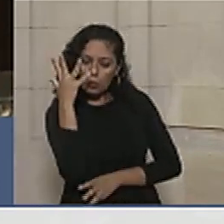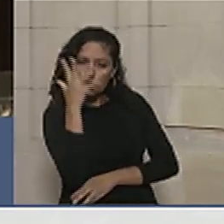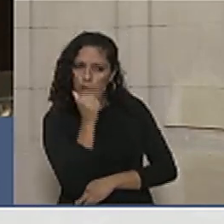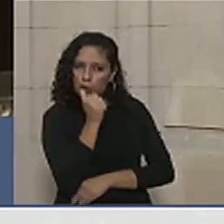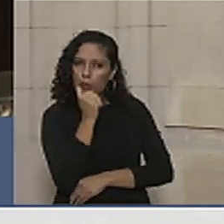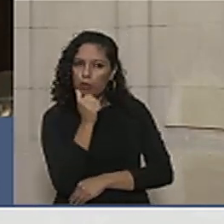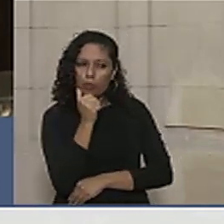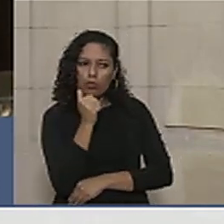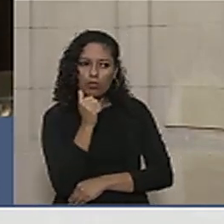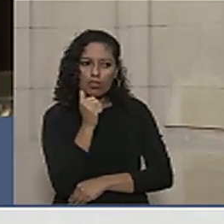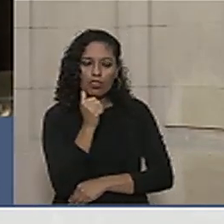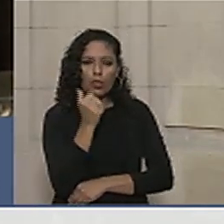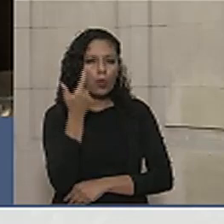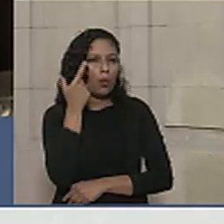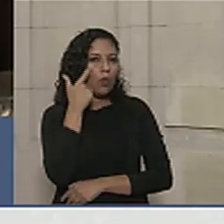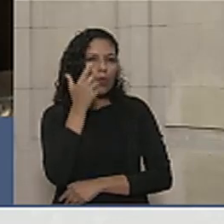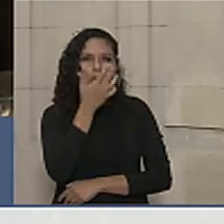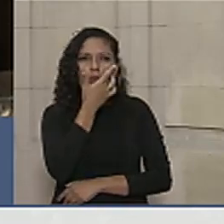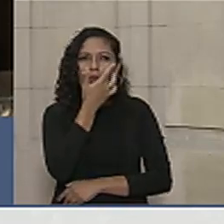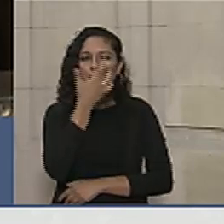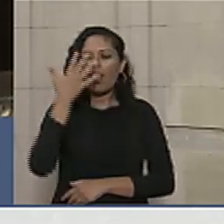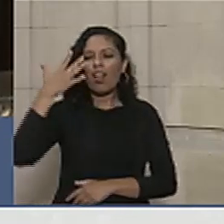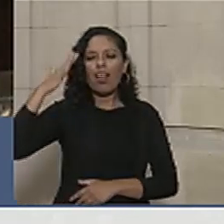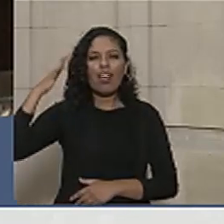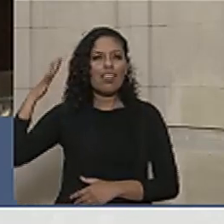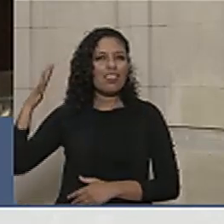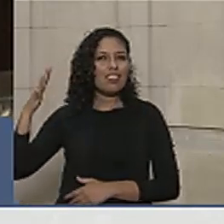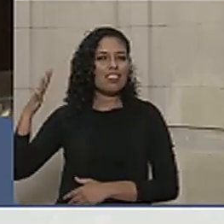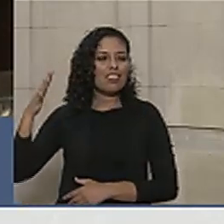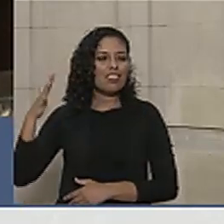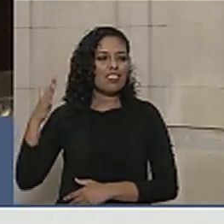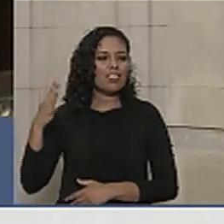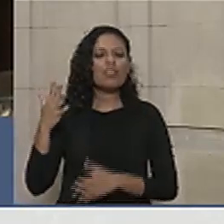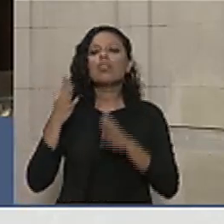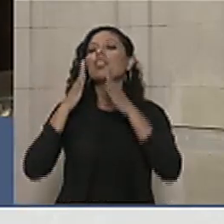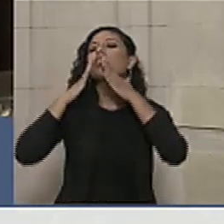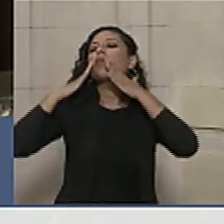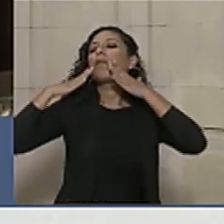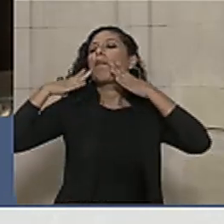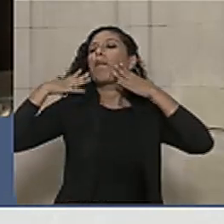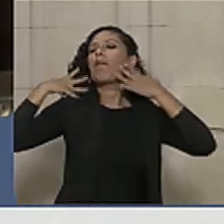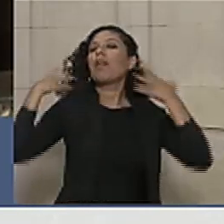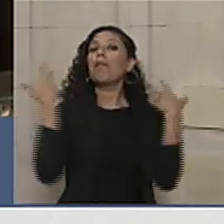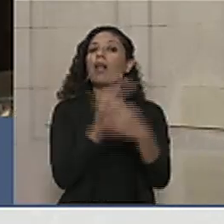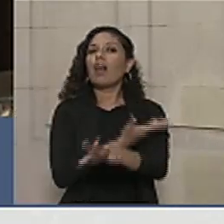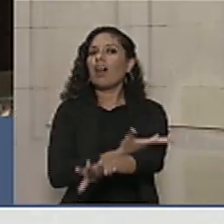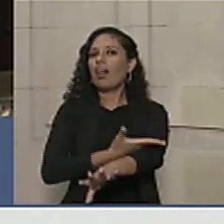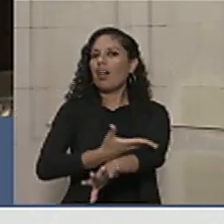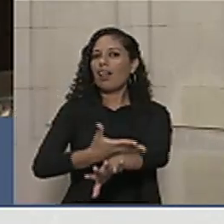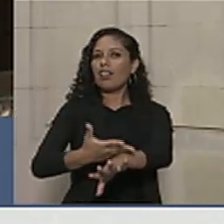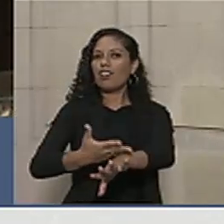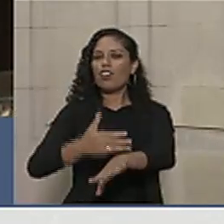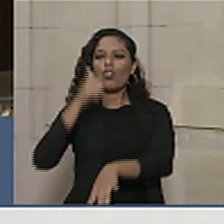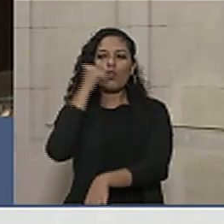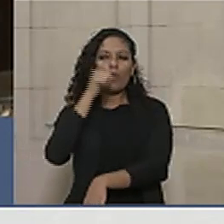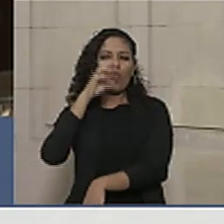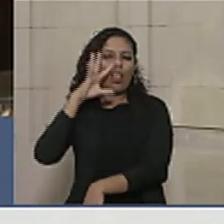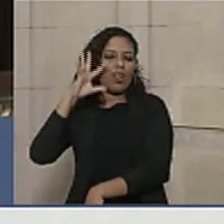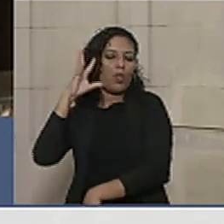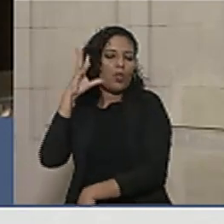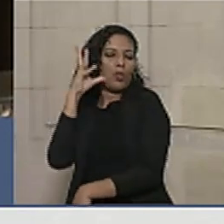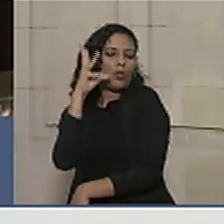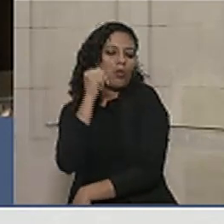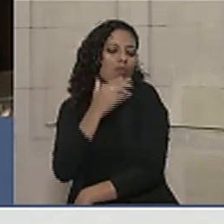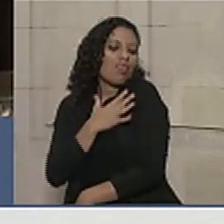tem olhos claros, a cútis branca, e as moças